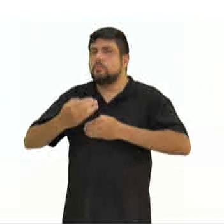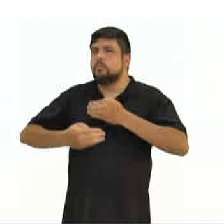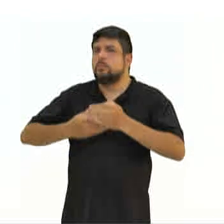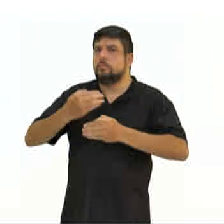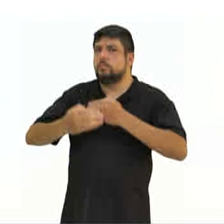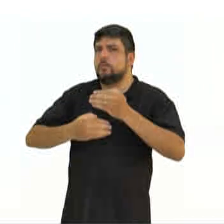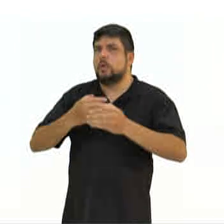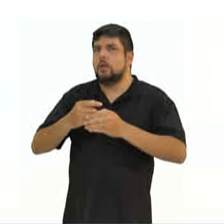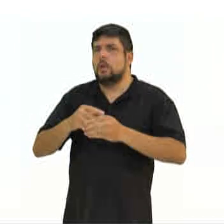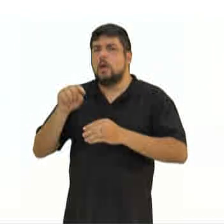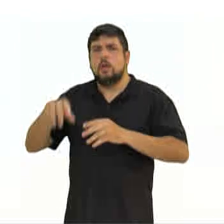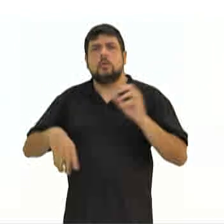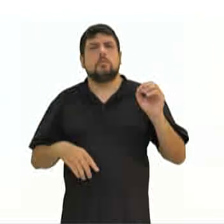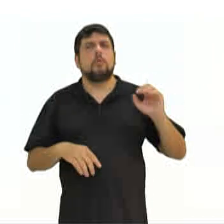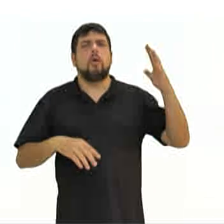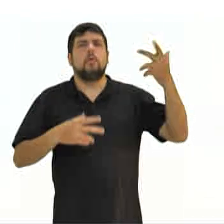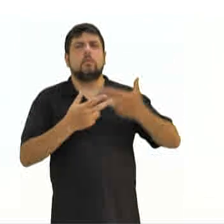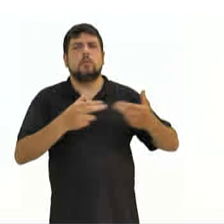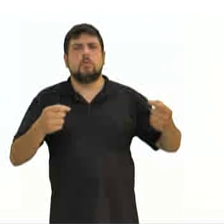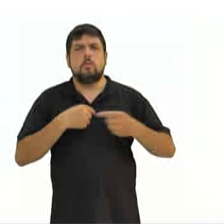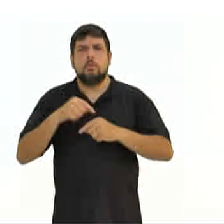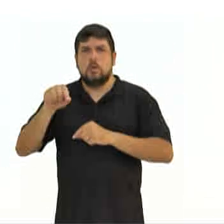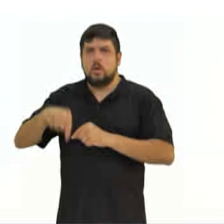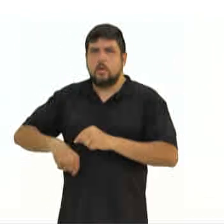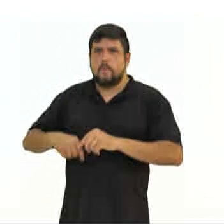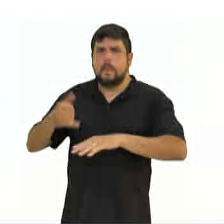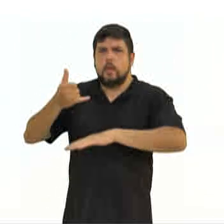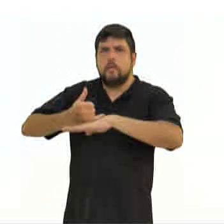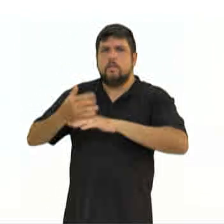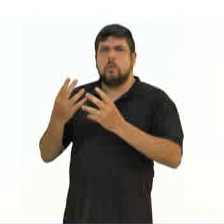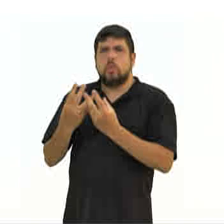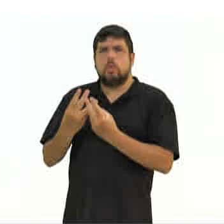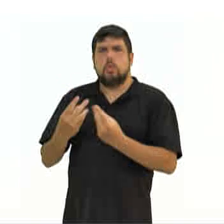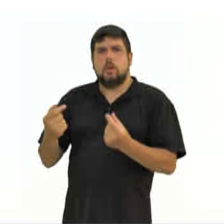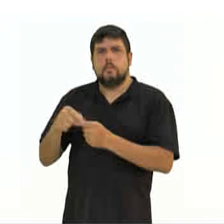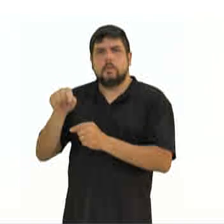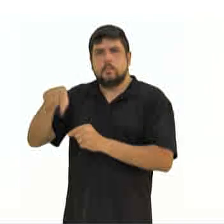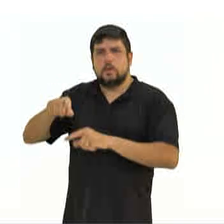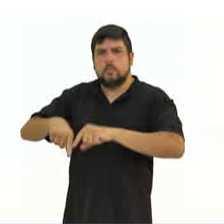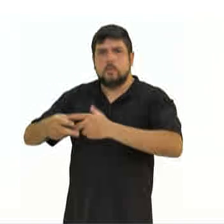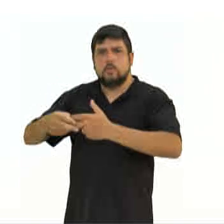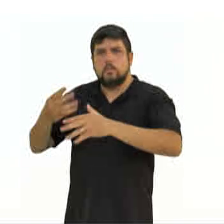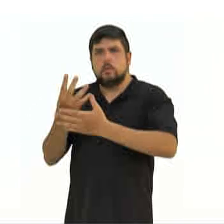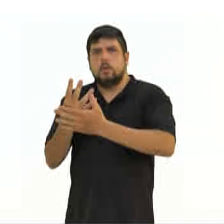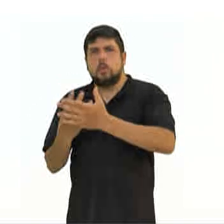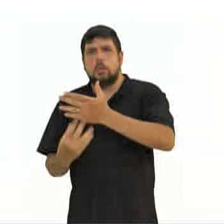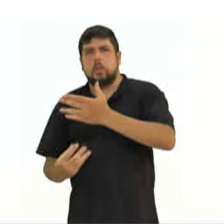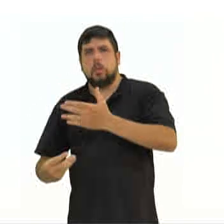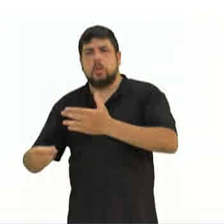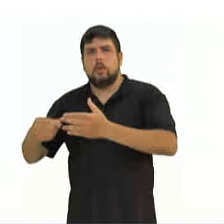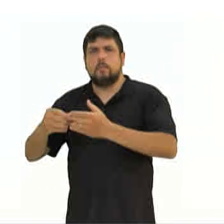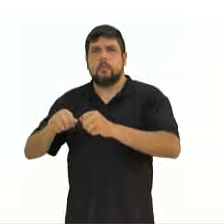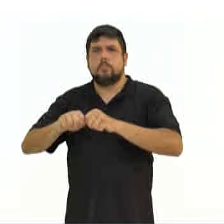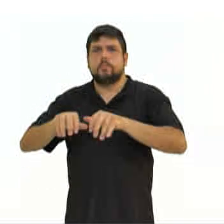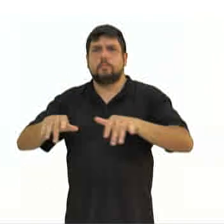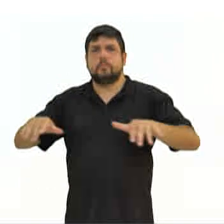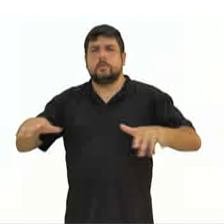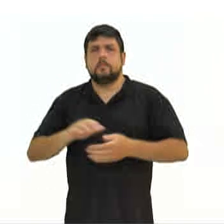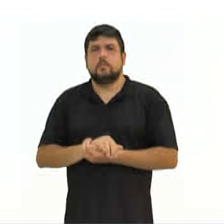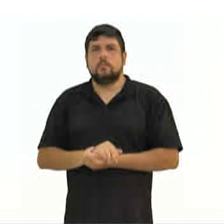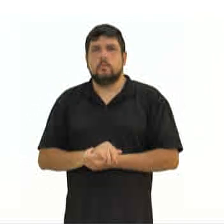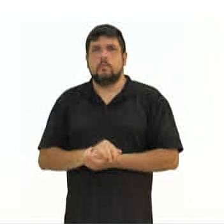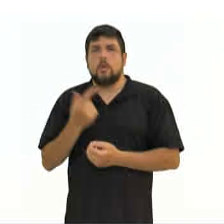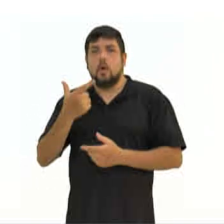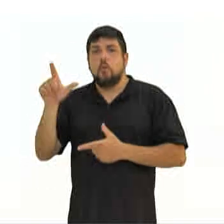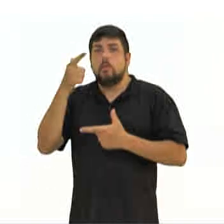às intempéries, esses equipamentos sofrem oxidação e acabam por liberar metais tóxicos e outras substâncias. Outro problema